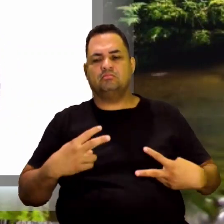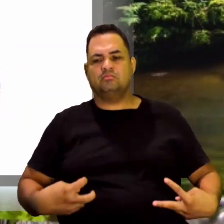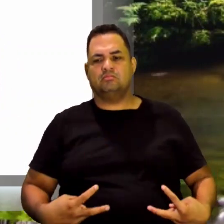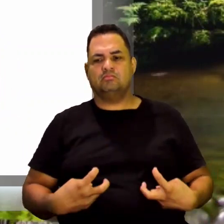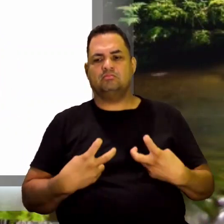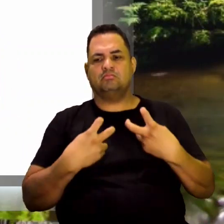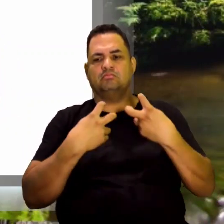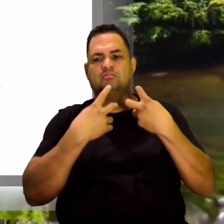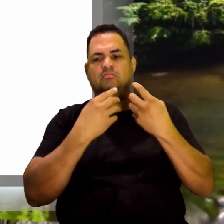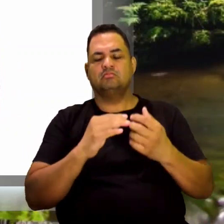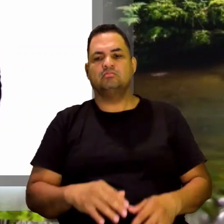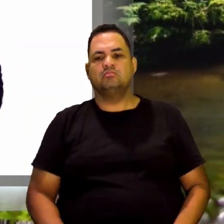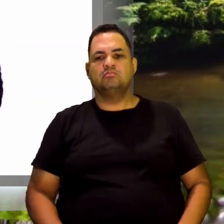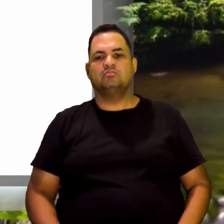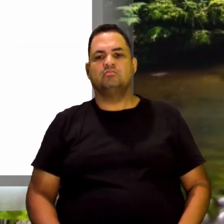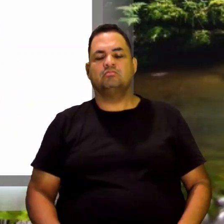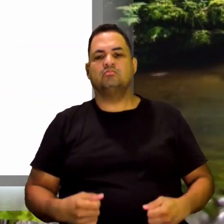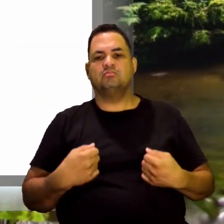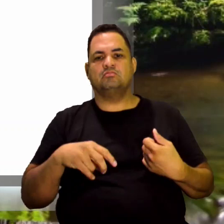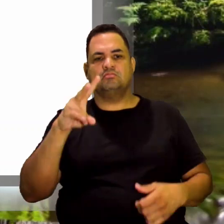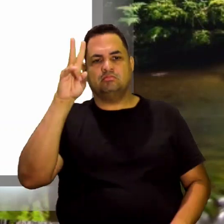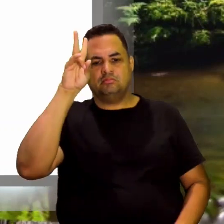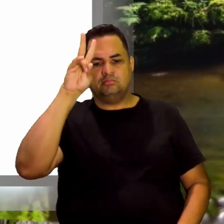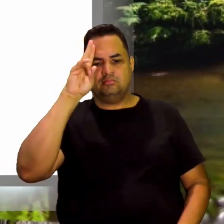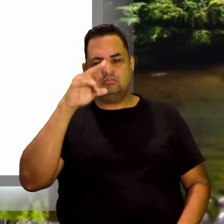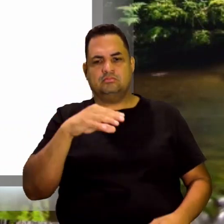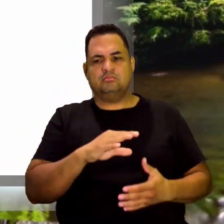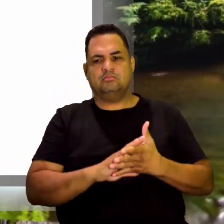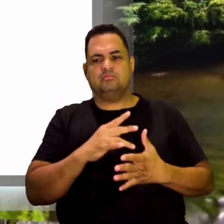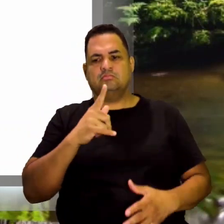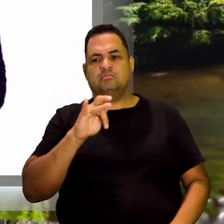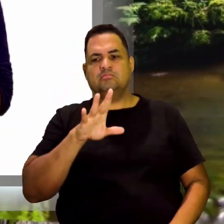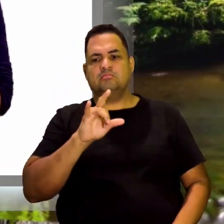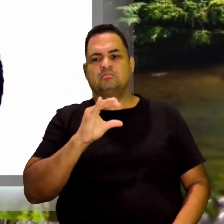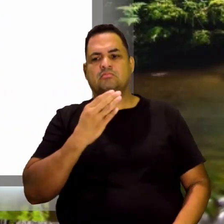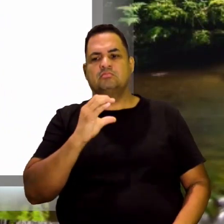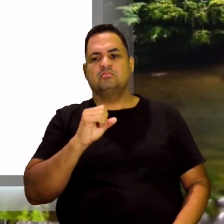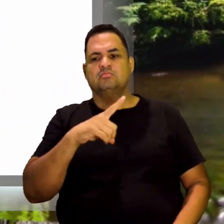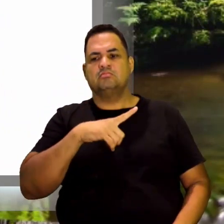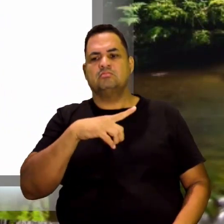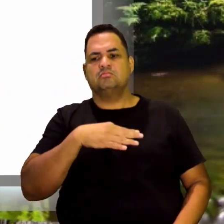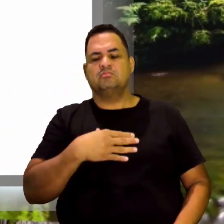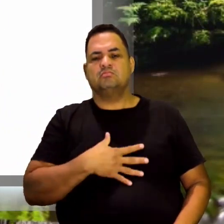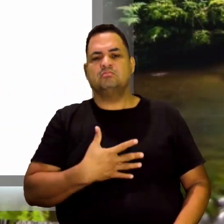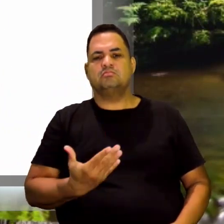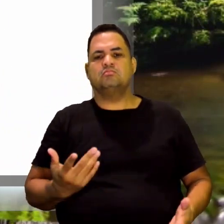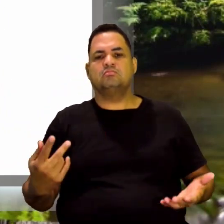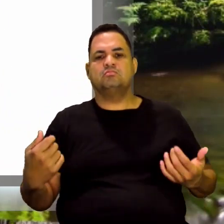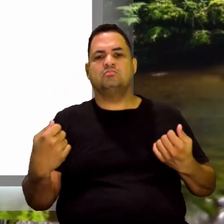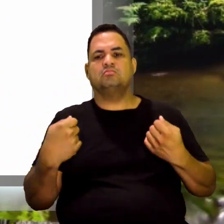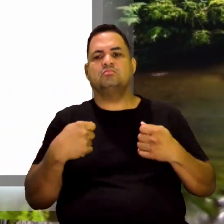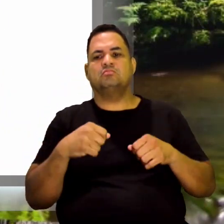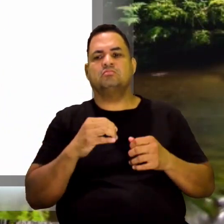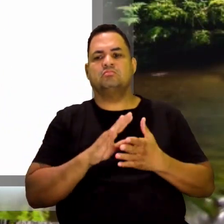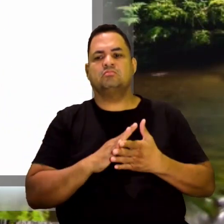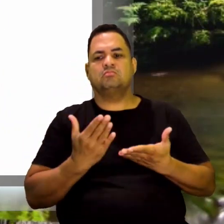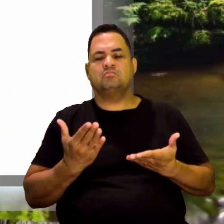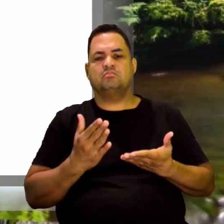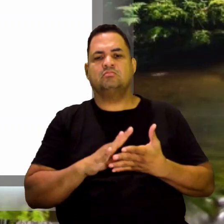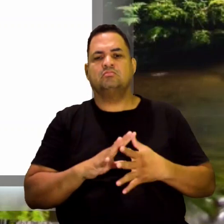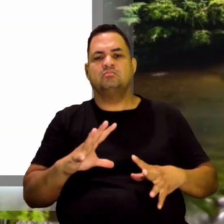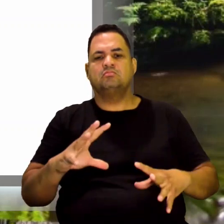cancerígena, por exemplo. A gente tem que lembrar da questão da propensão genética, né? Porque existem organismos que são propensos